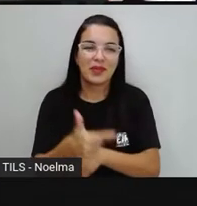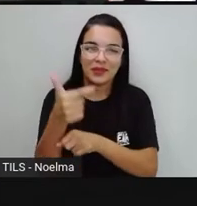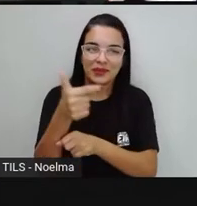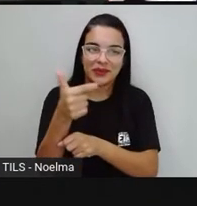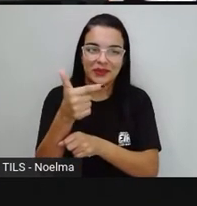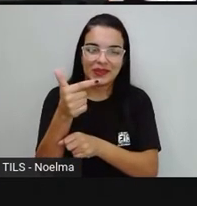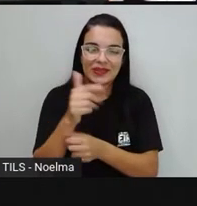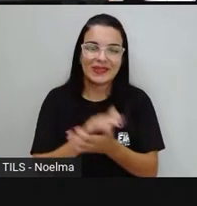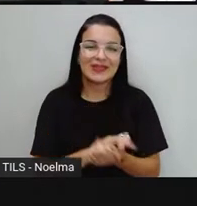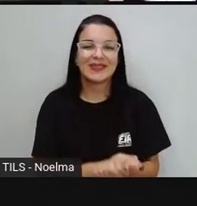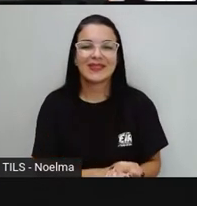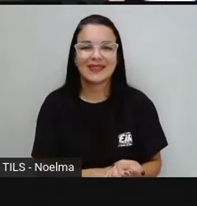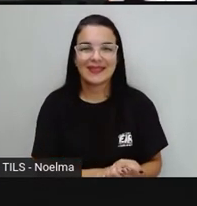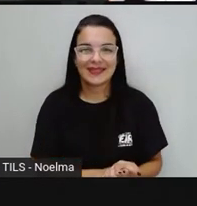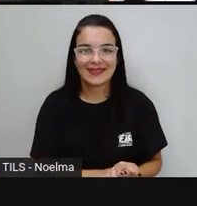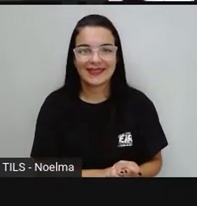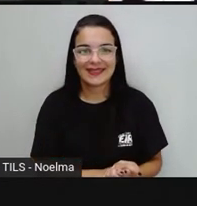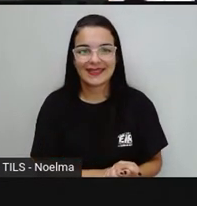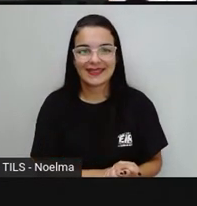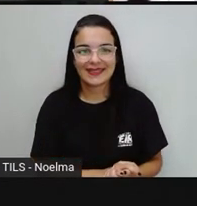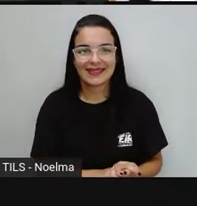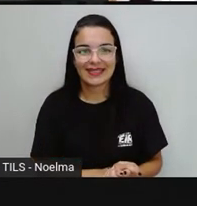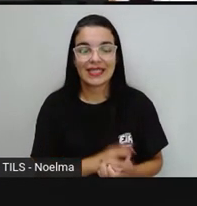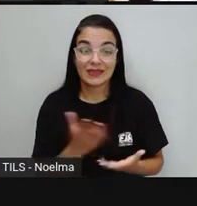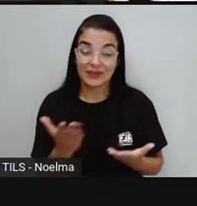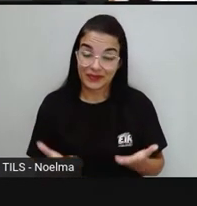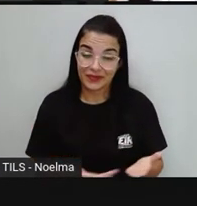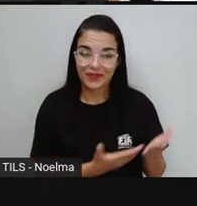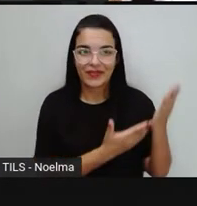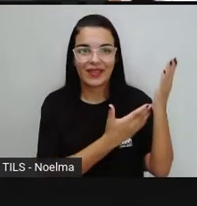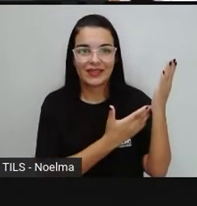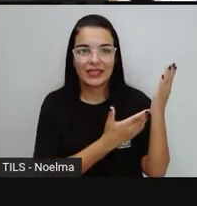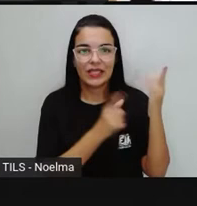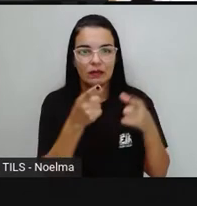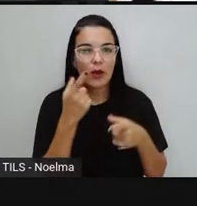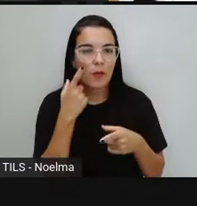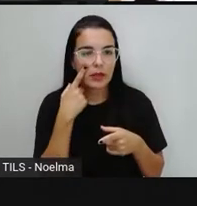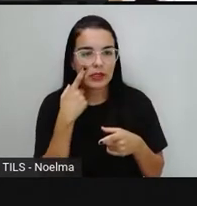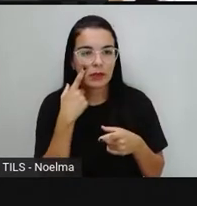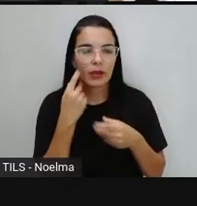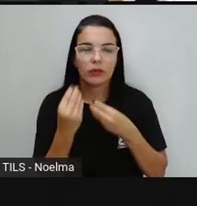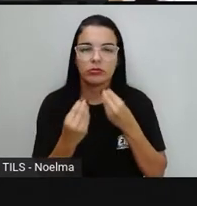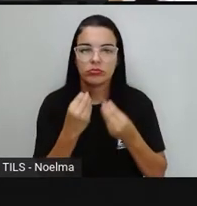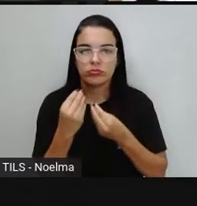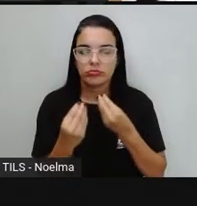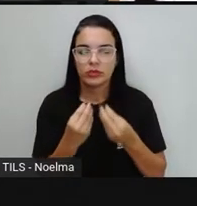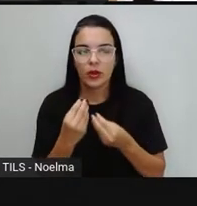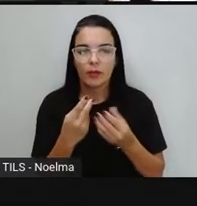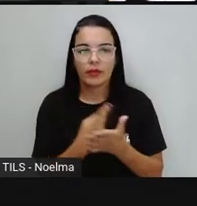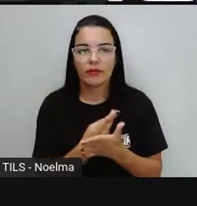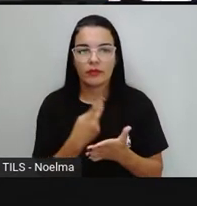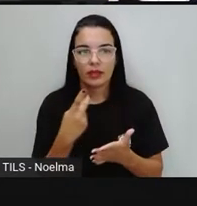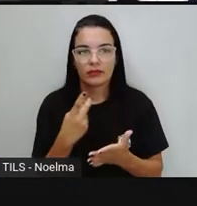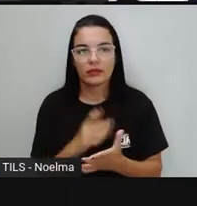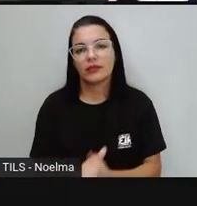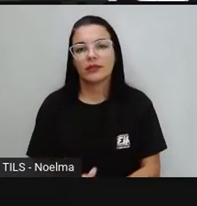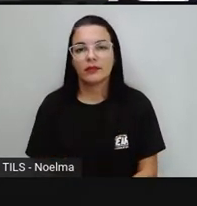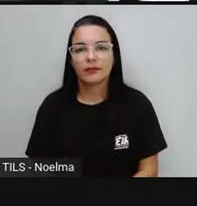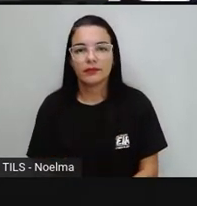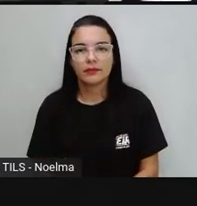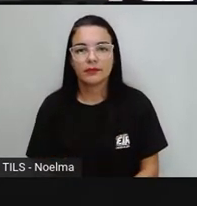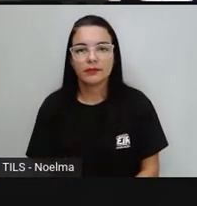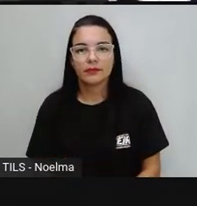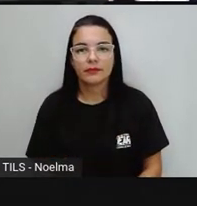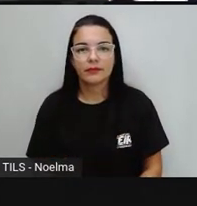justamente um vlog de crítica falando do mesmo filme que a gente já leu aí a resenha crítica, tá